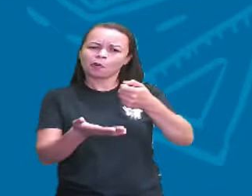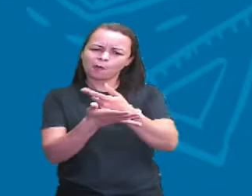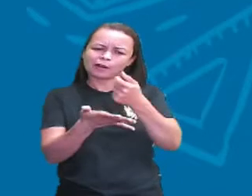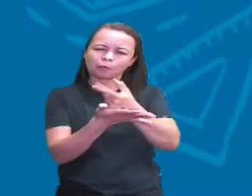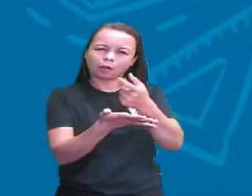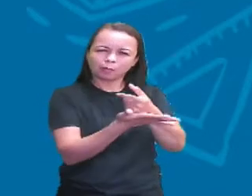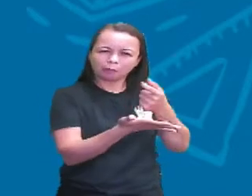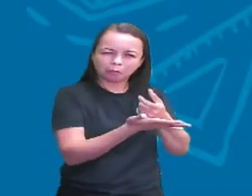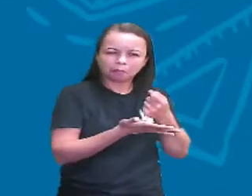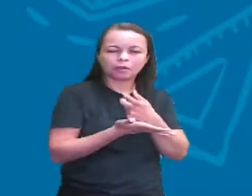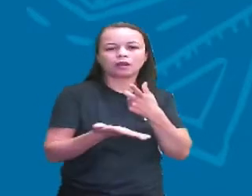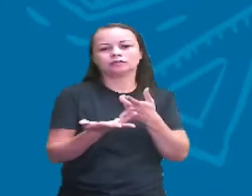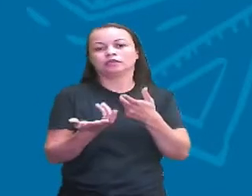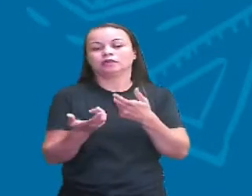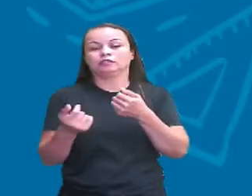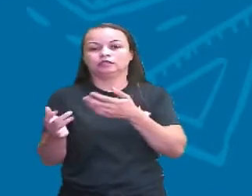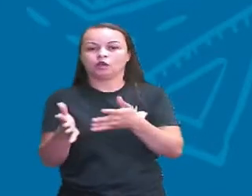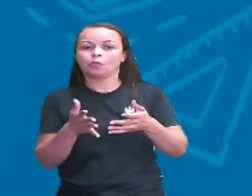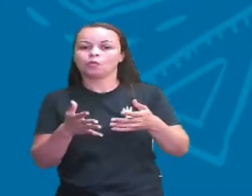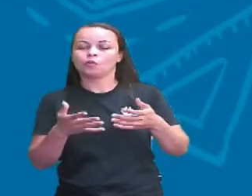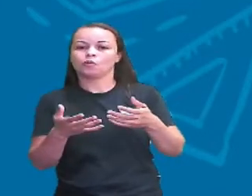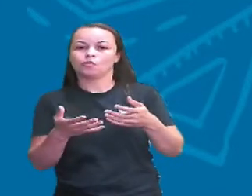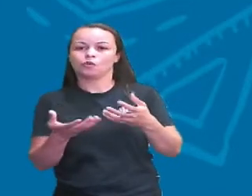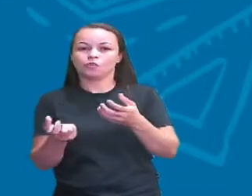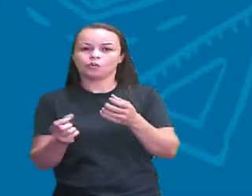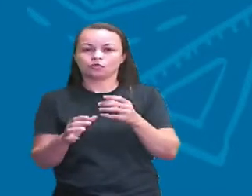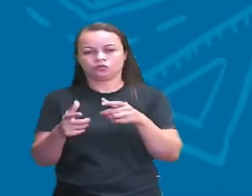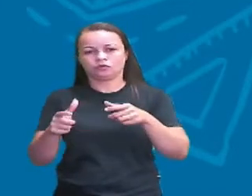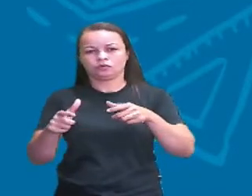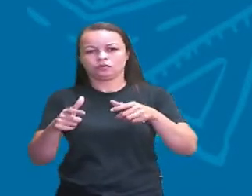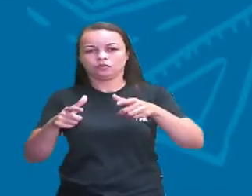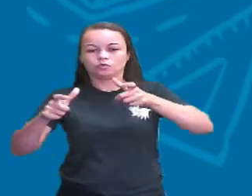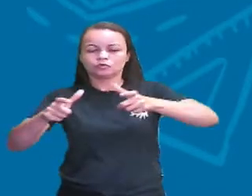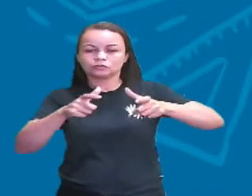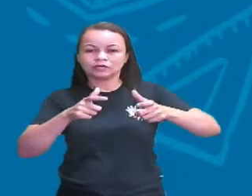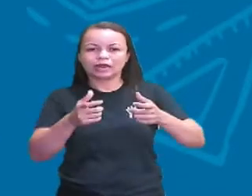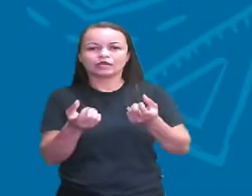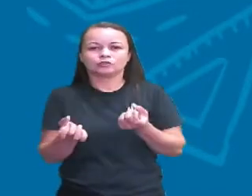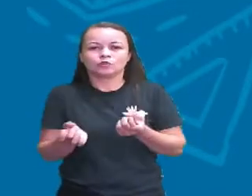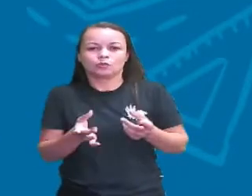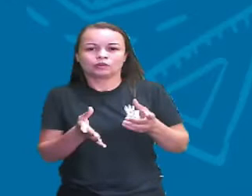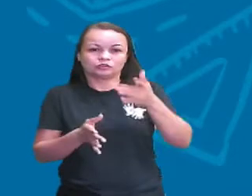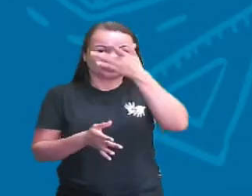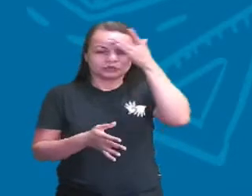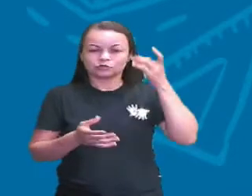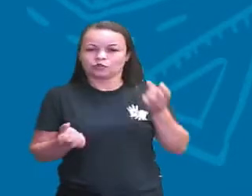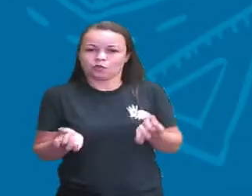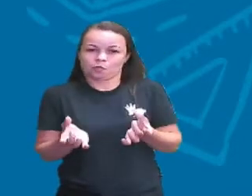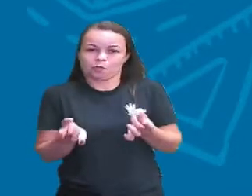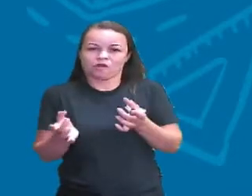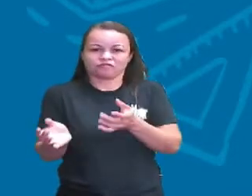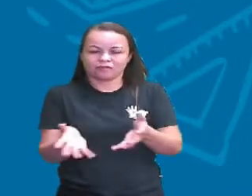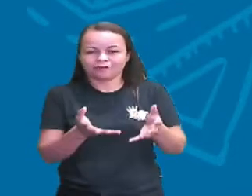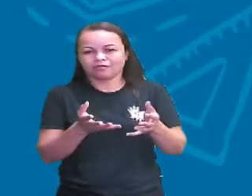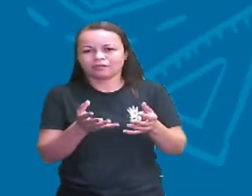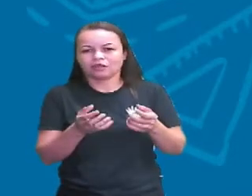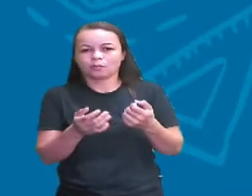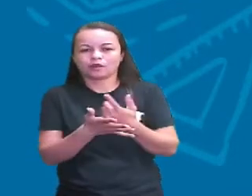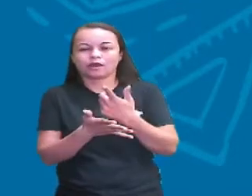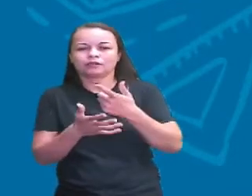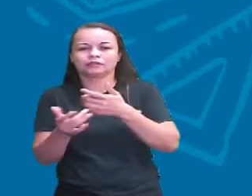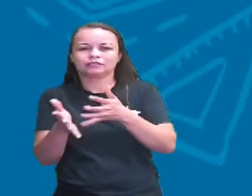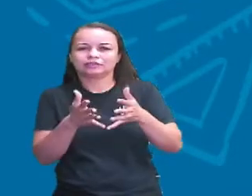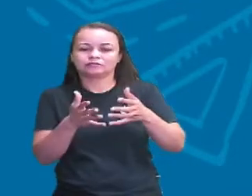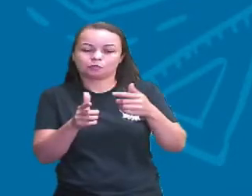Né? O mercado consumidor estava ficando muito pequeno na Europa. E esse é só um dos problemas que essas